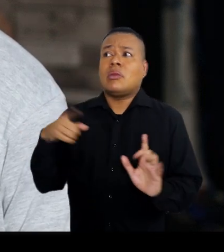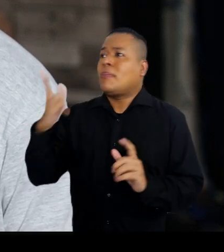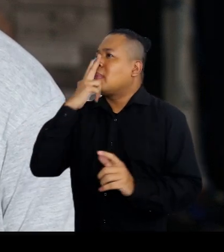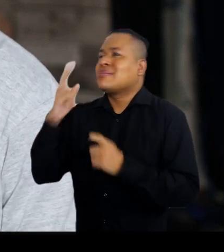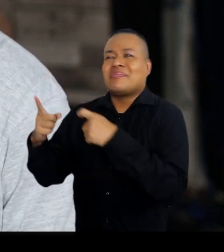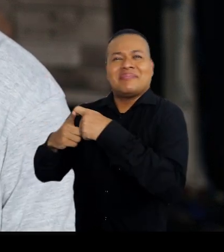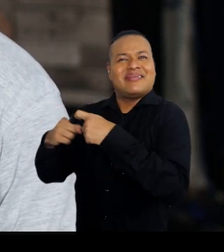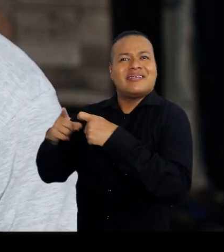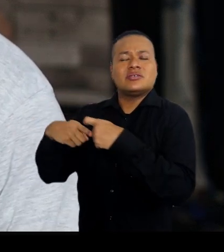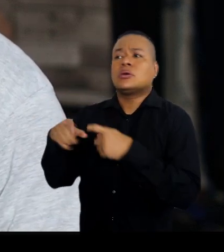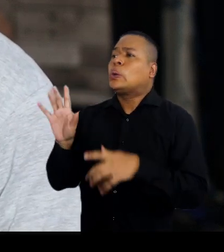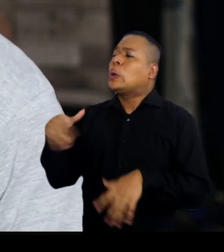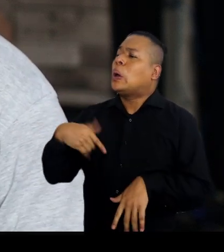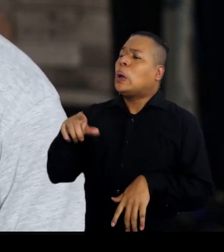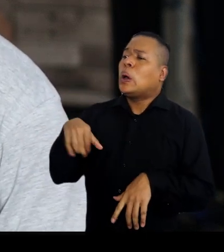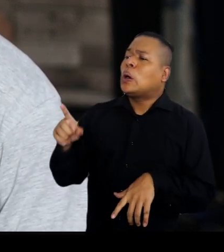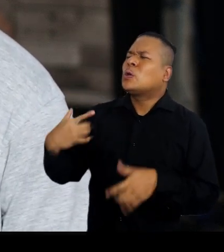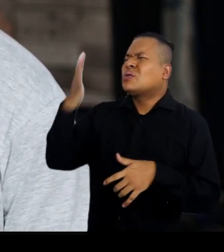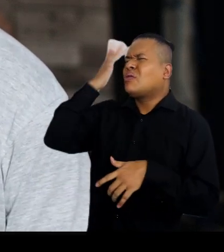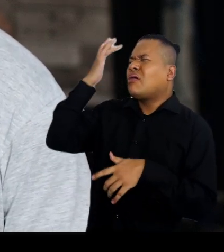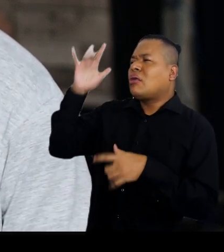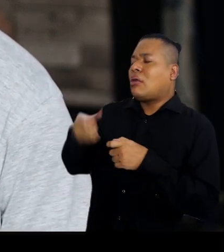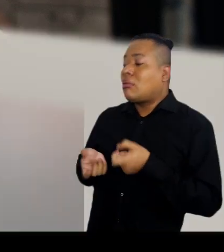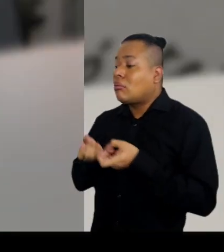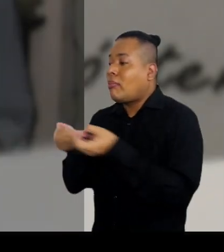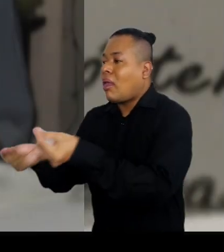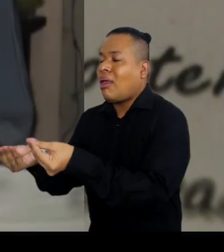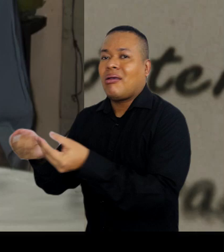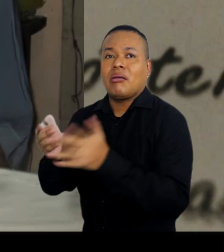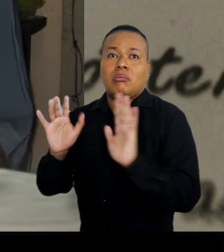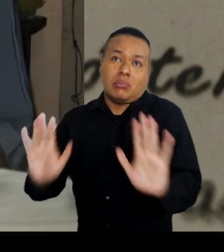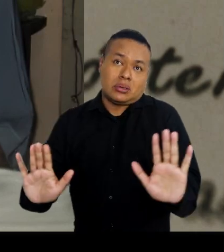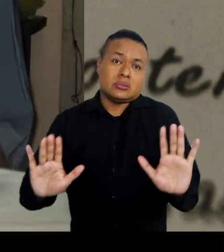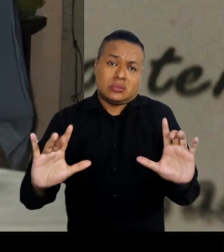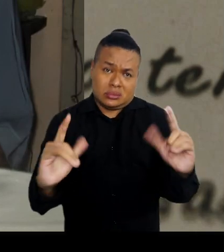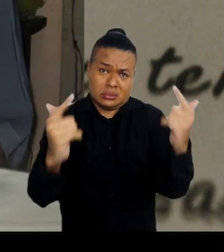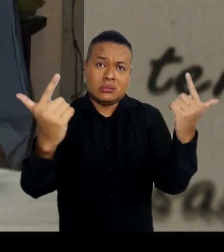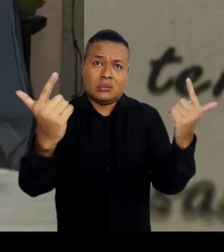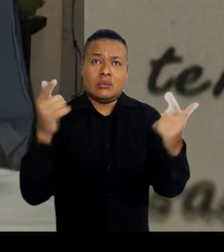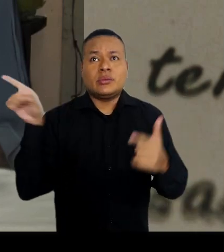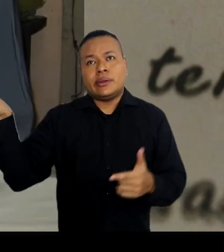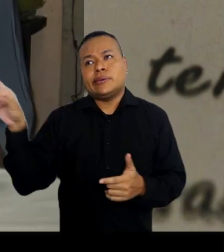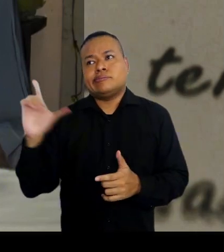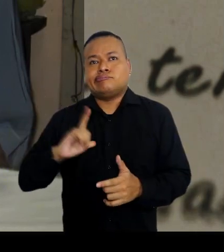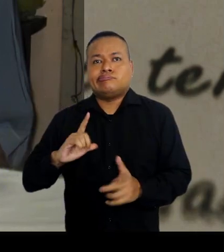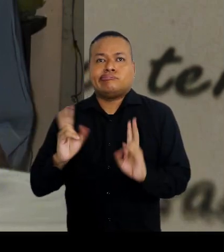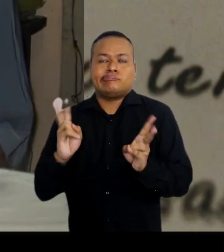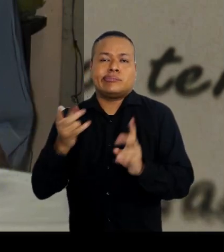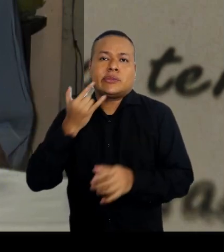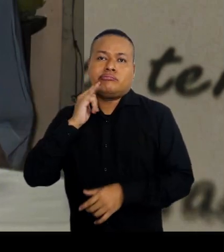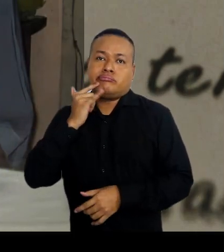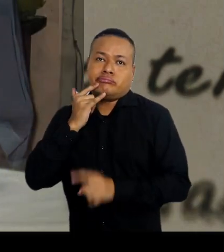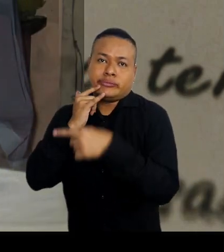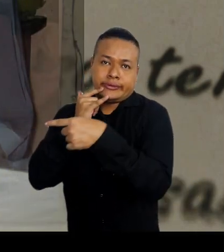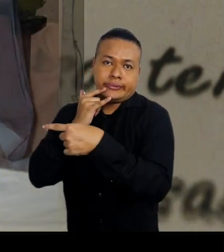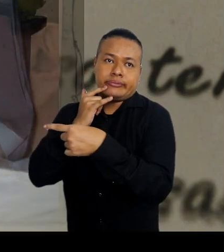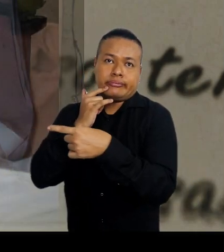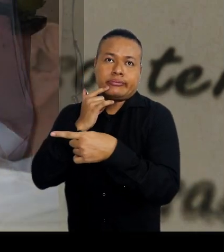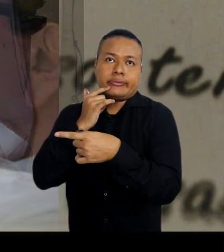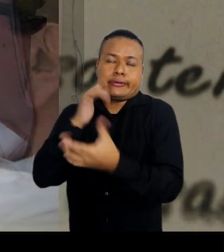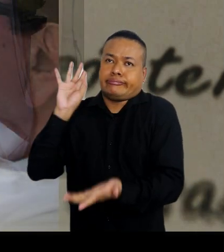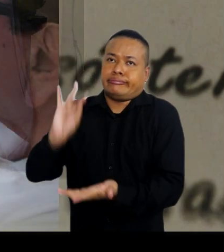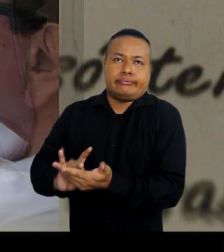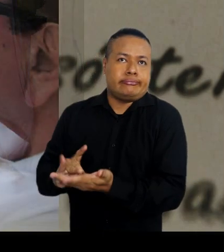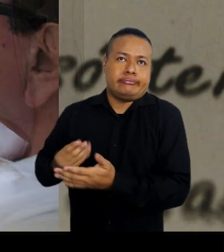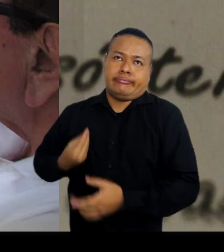nosso médico, né? Uma enxaqueca, esse remédio. Agora, é lógico que, como boêmio, né? A bebida alcoólica